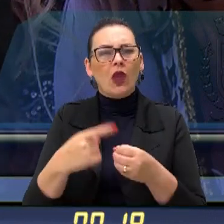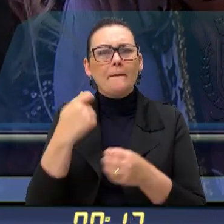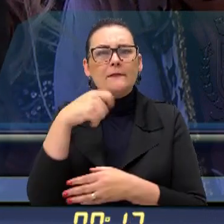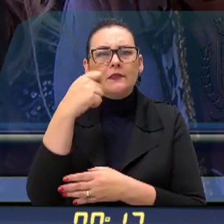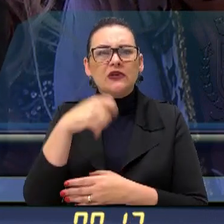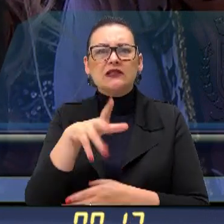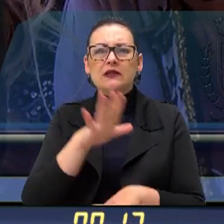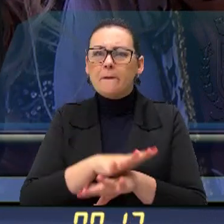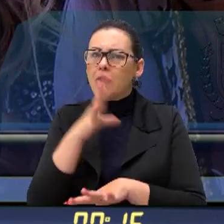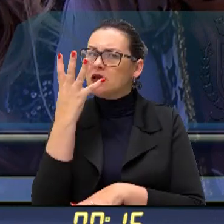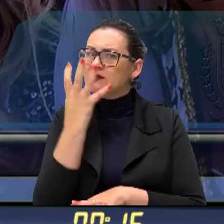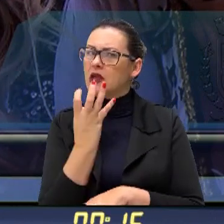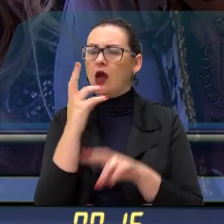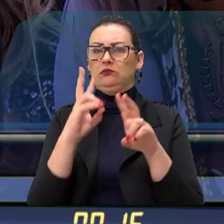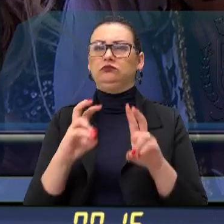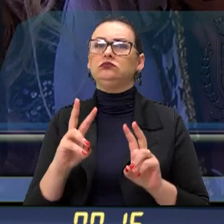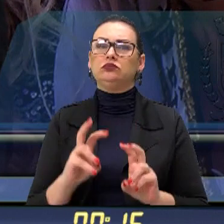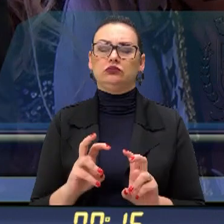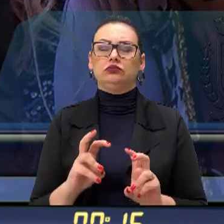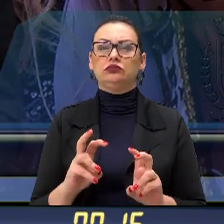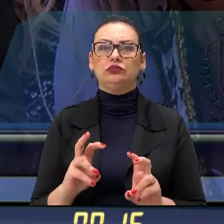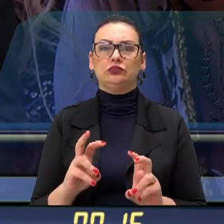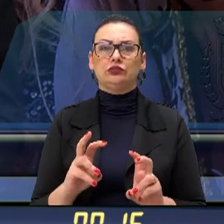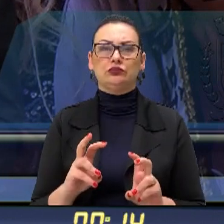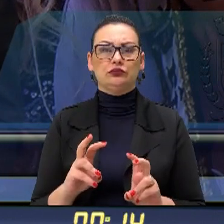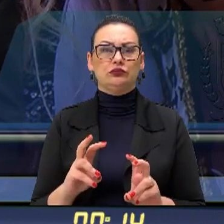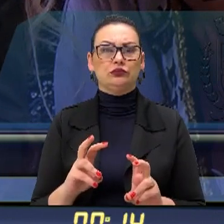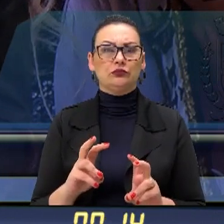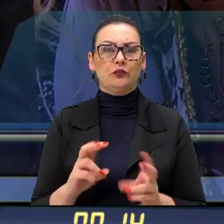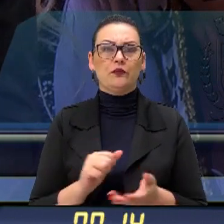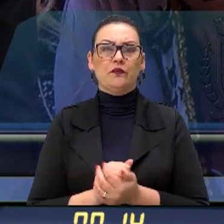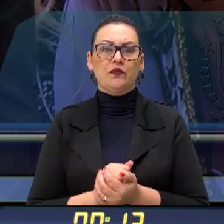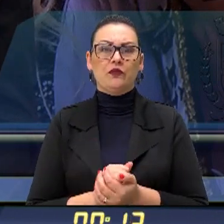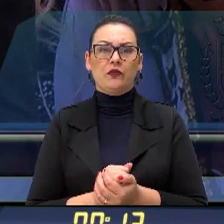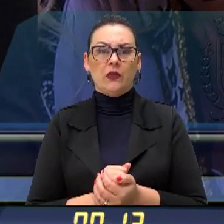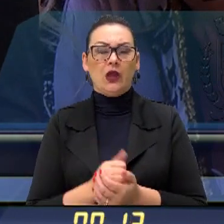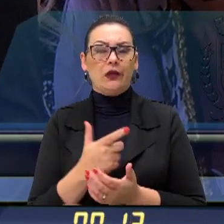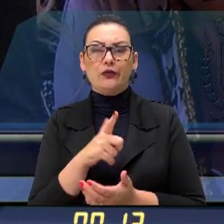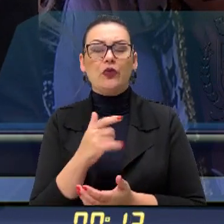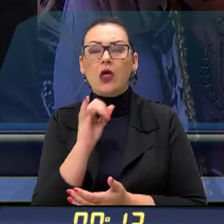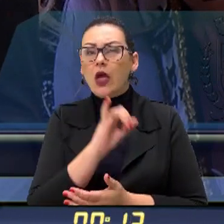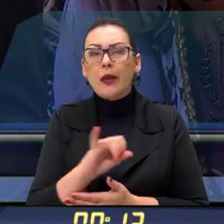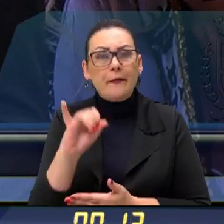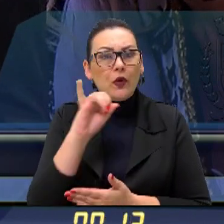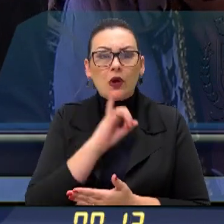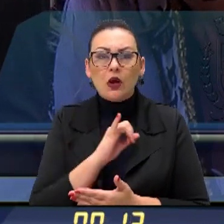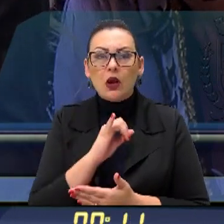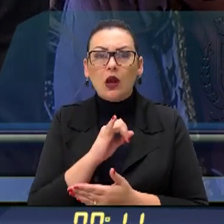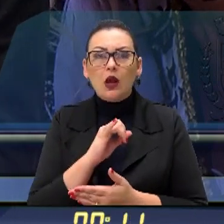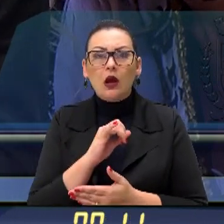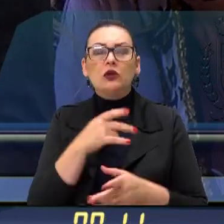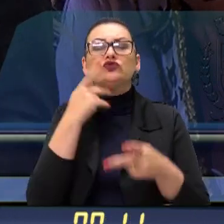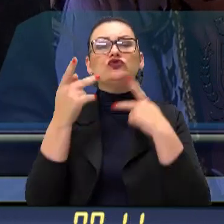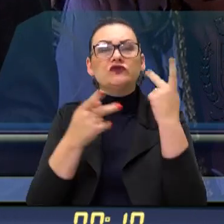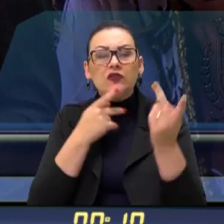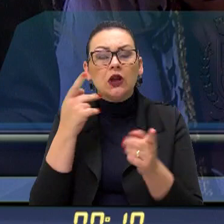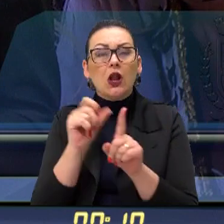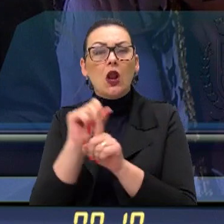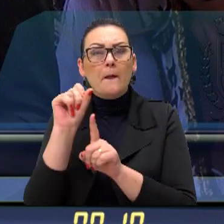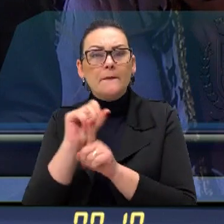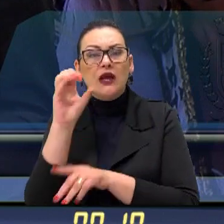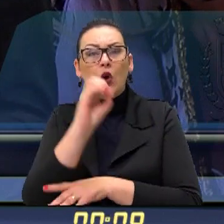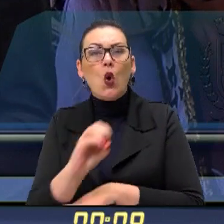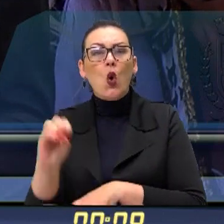O município precisa levar mais a sério essa questão. Isso não seria algo importante, justamente, quando estamos falando do mês